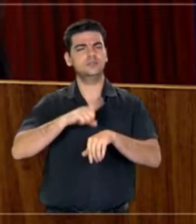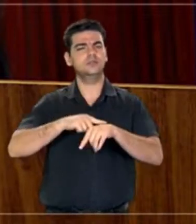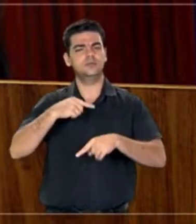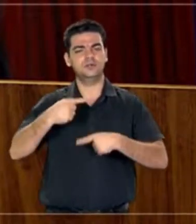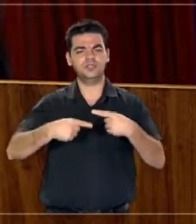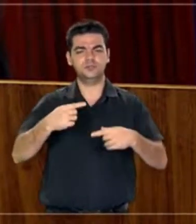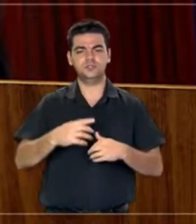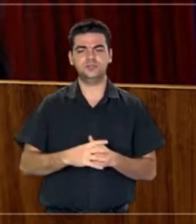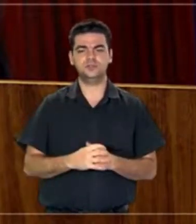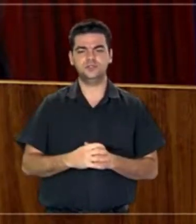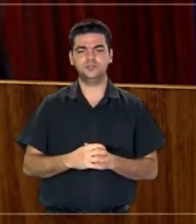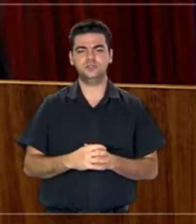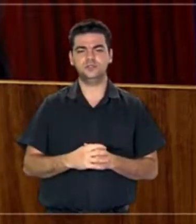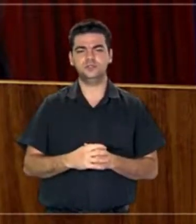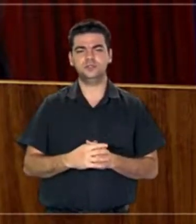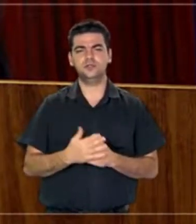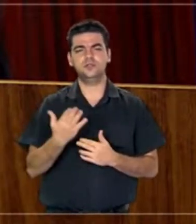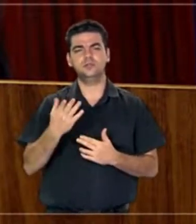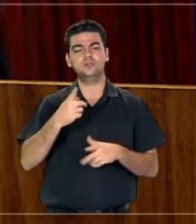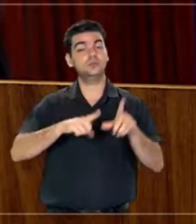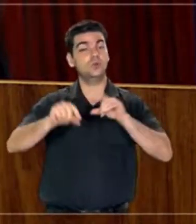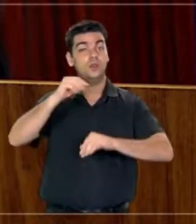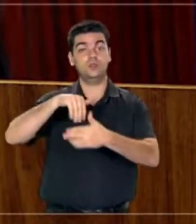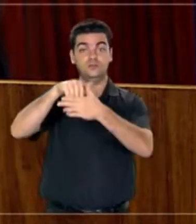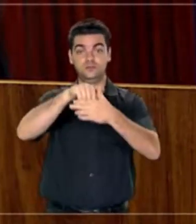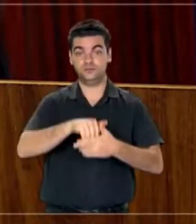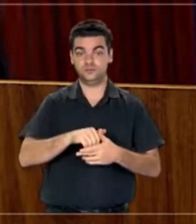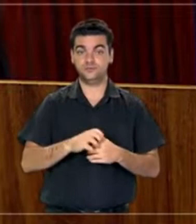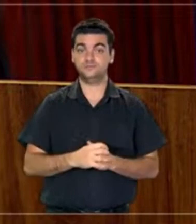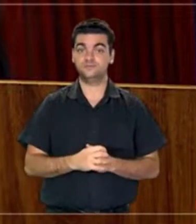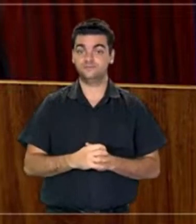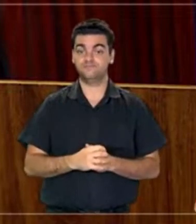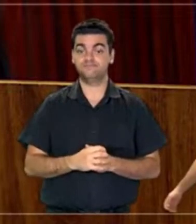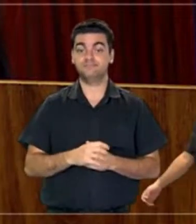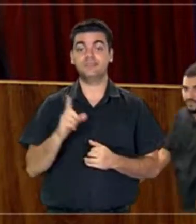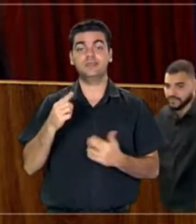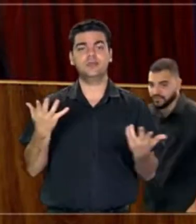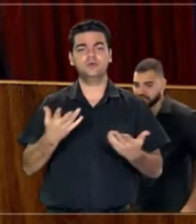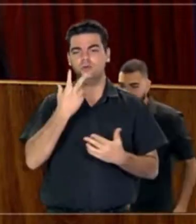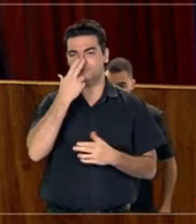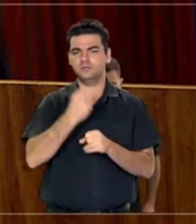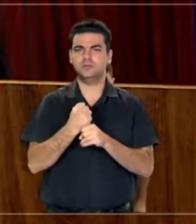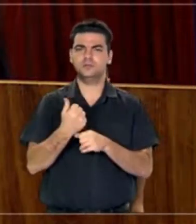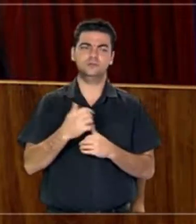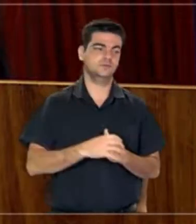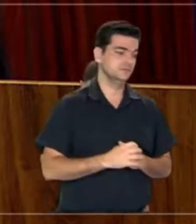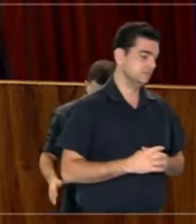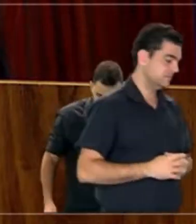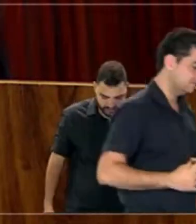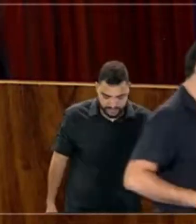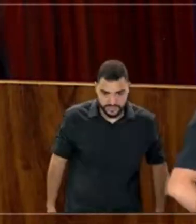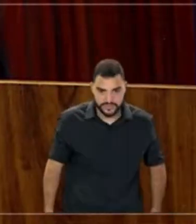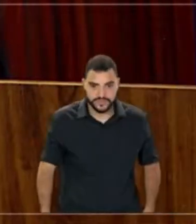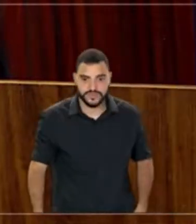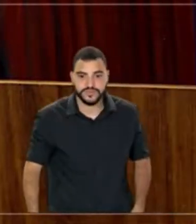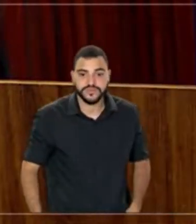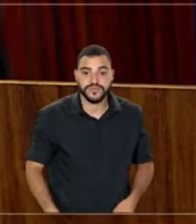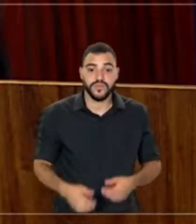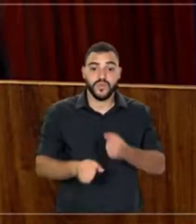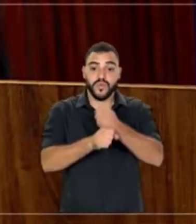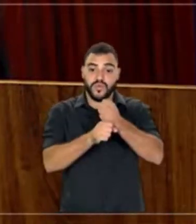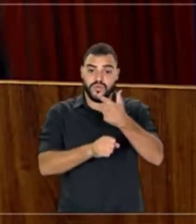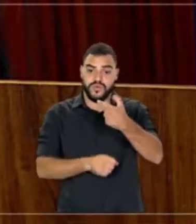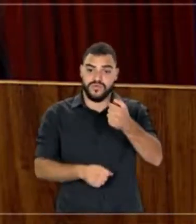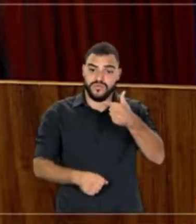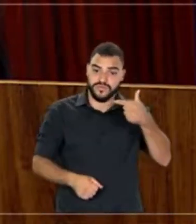periodicamente escolher seus representantes. Em especial agora, no ano de 2022,